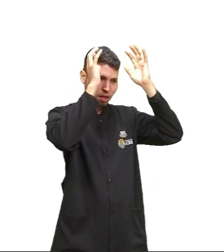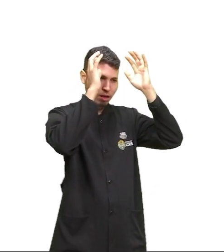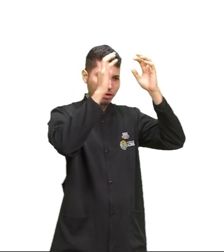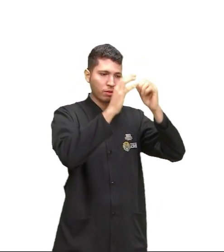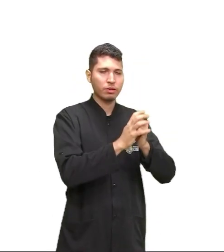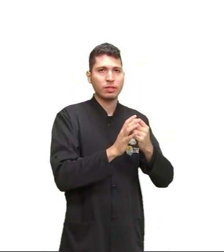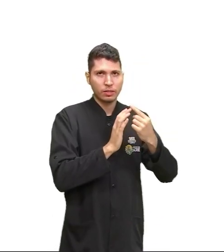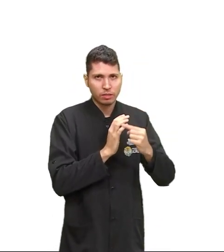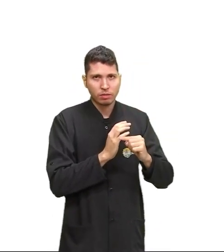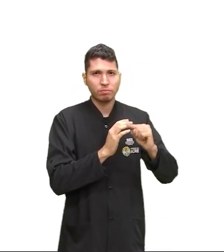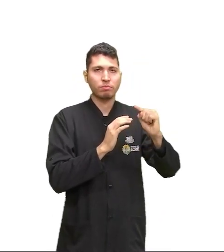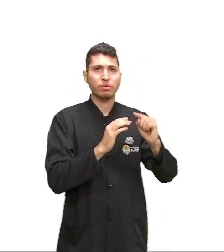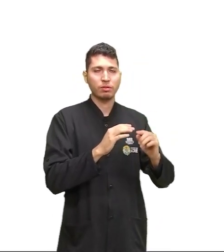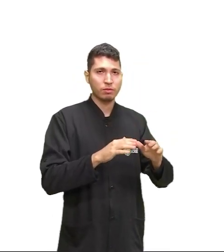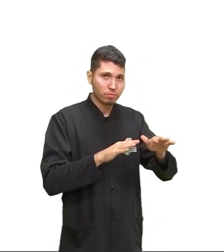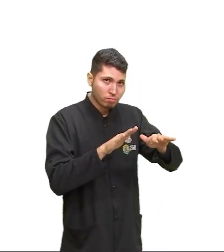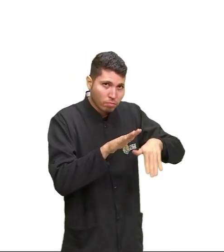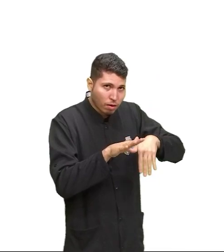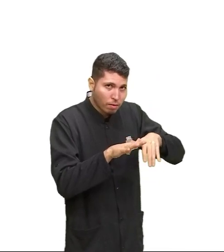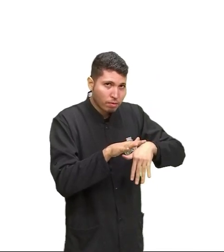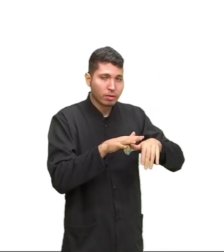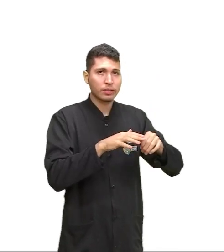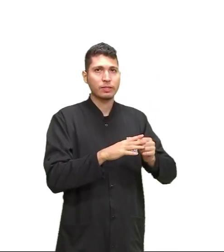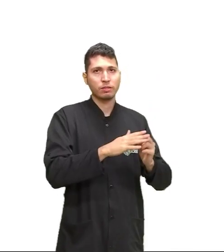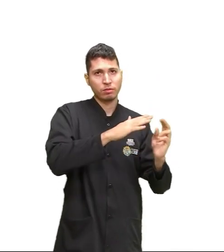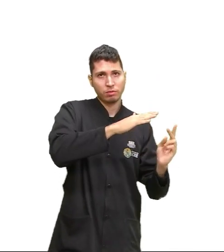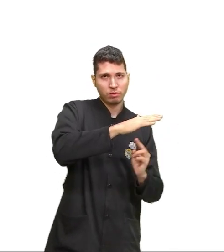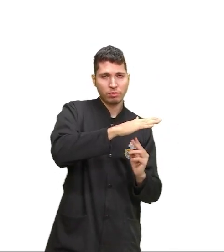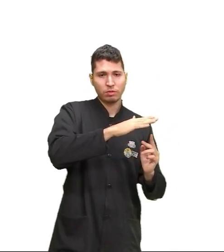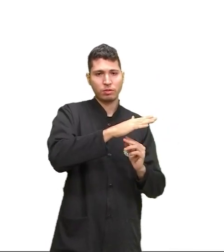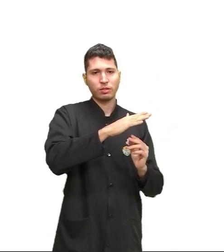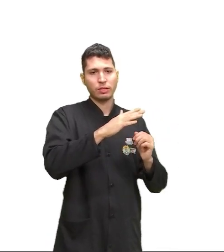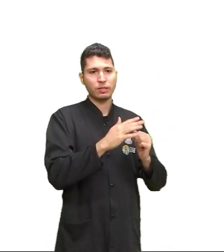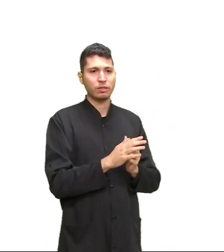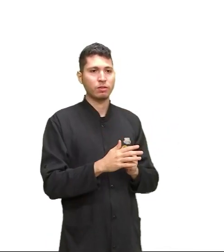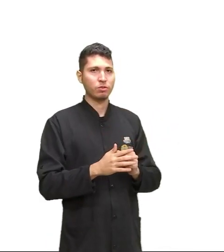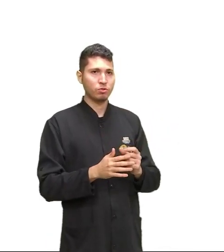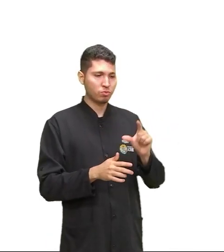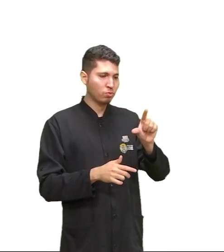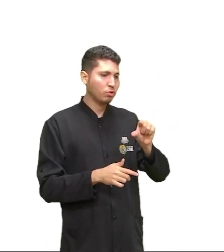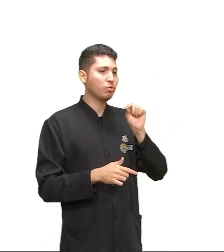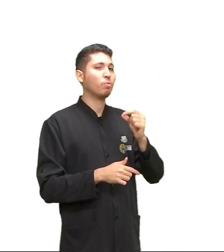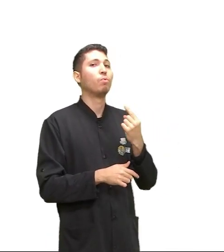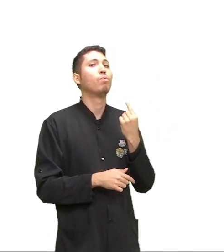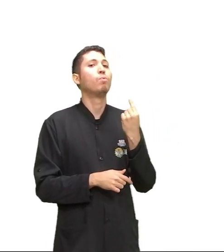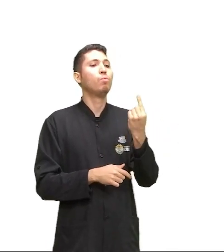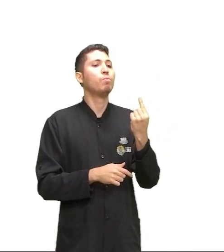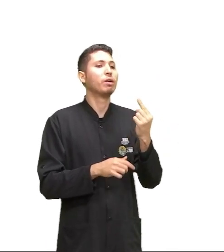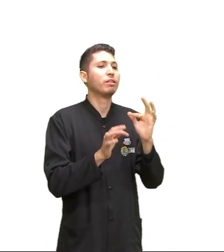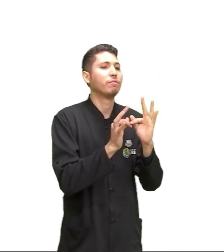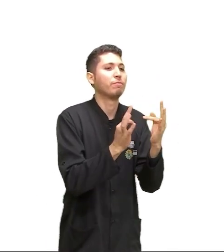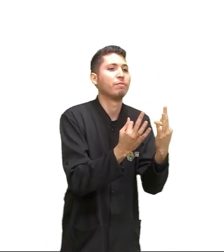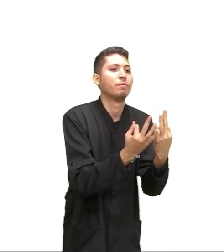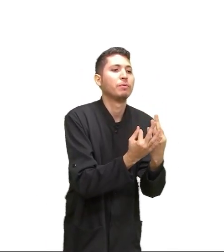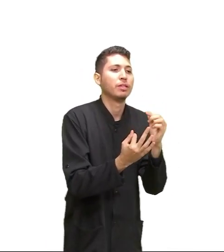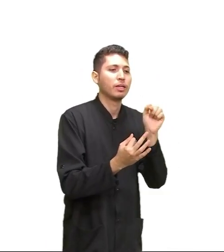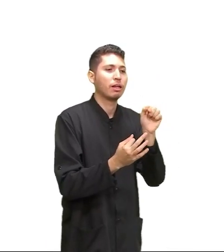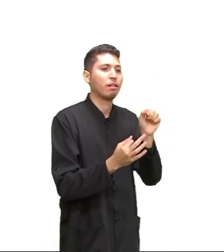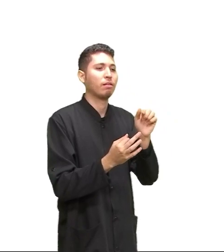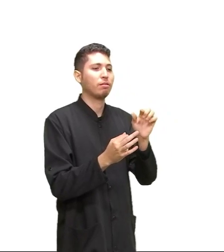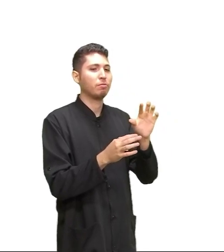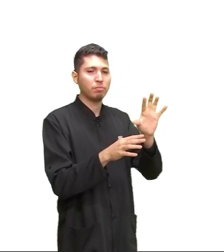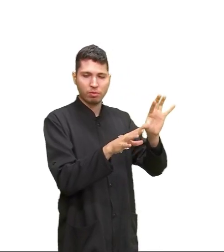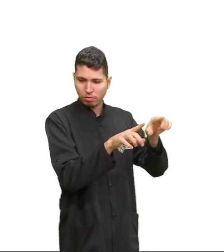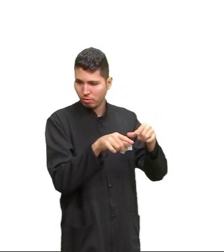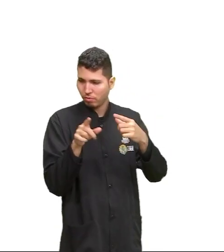as praças e praias era geralmente destinada a um único escravo da família, ou de menor status ou valor. Todas